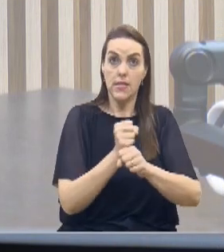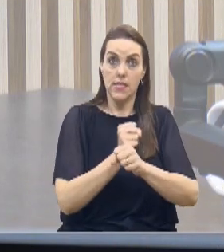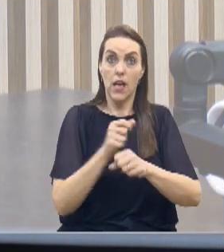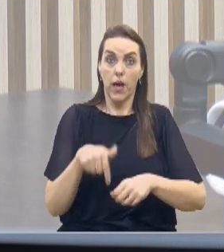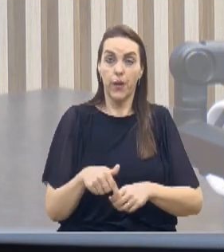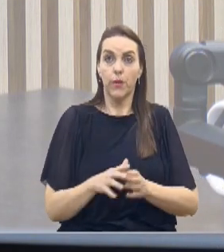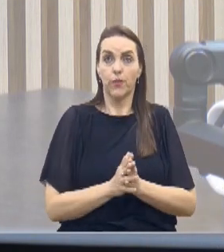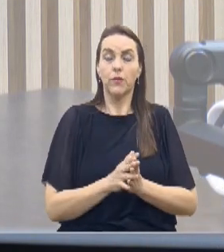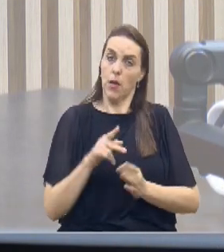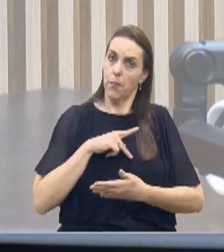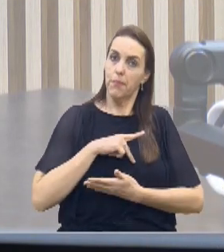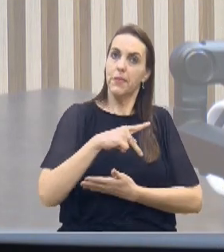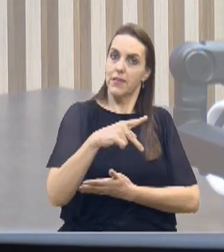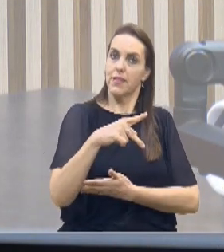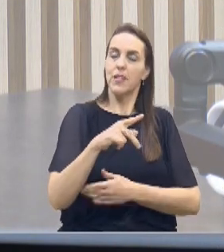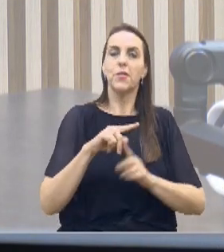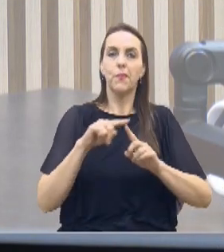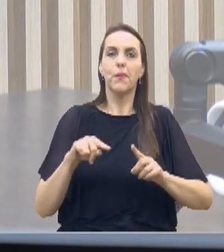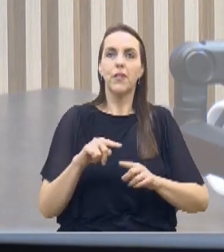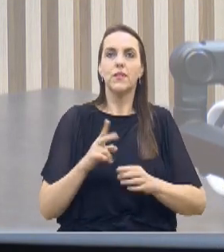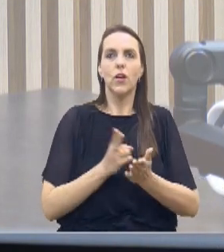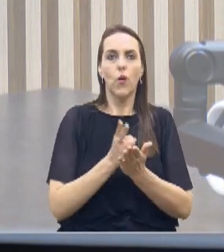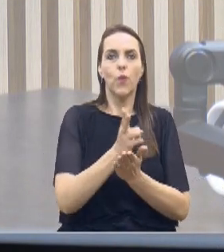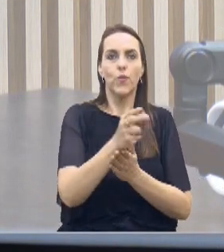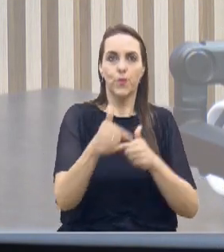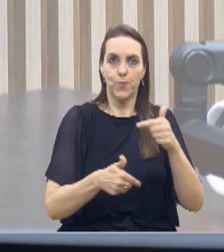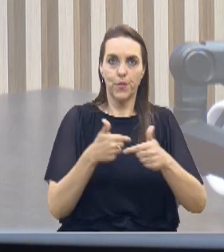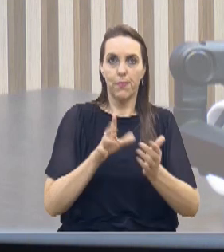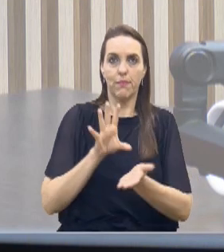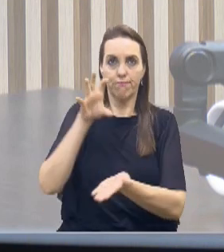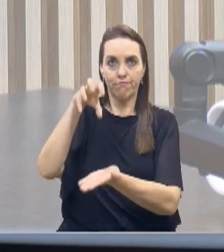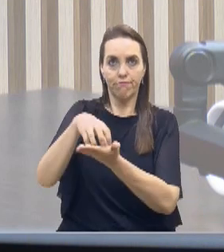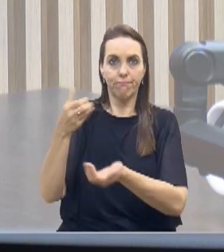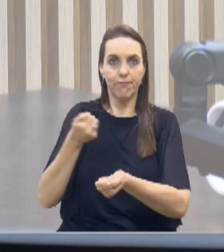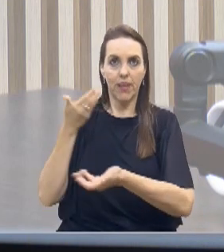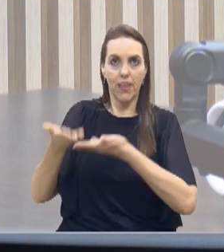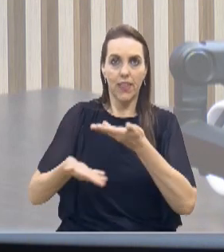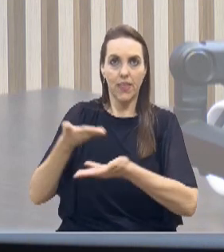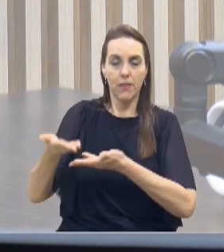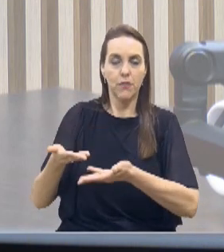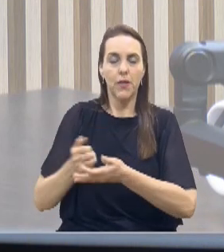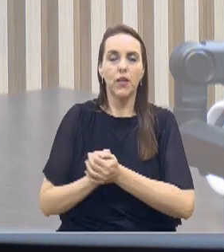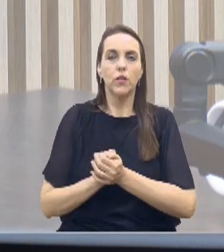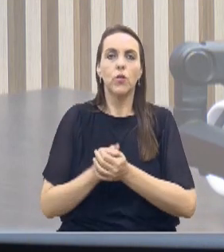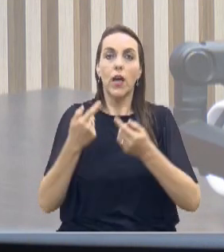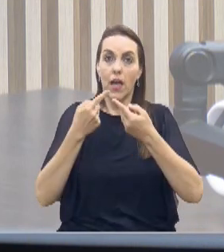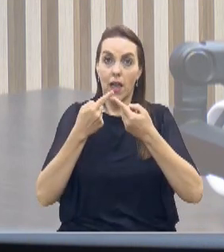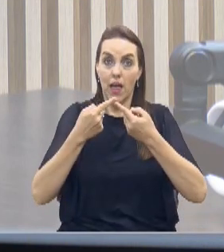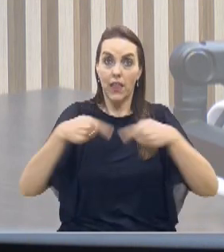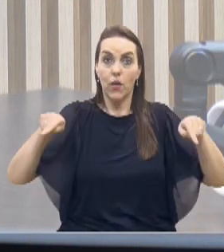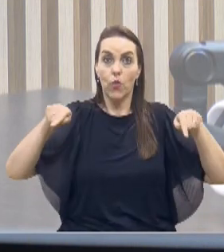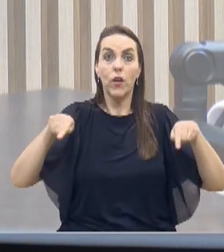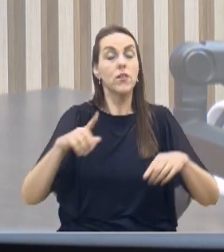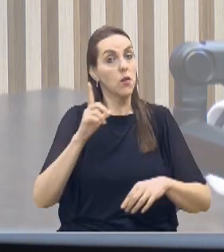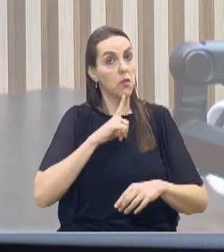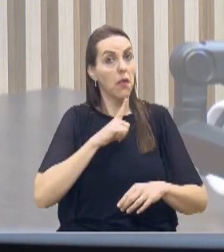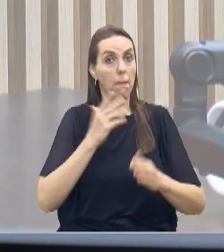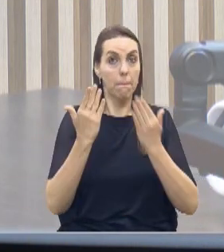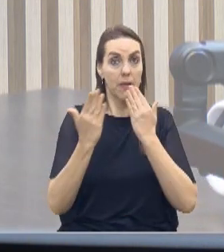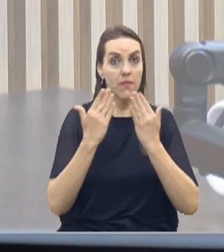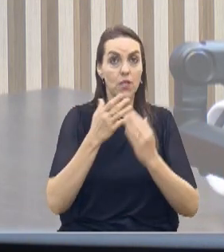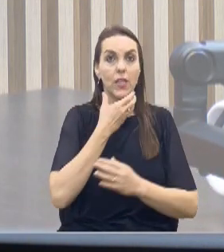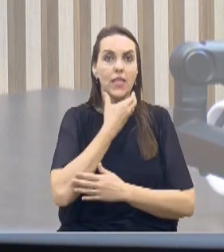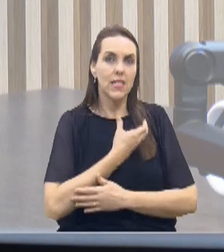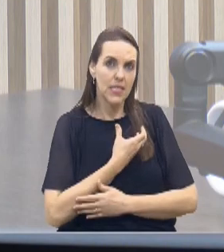estando na presidência, mas continuando, né, com o trabalho de gabinete, e que a gente vai ter, né? A inauguração era prevista para dezembro, a gente está agora com a previsão